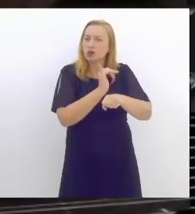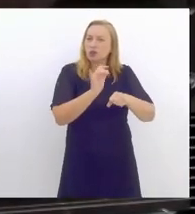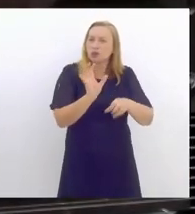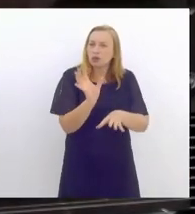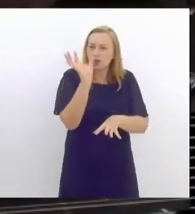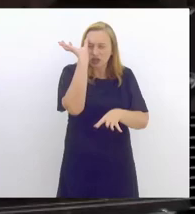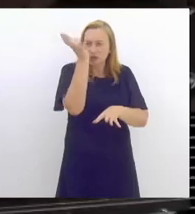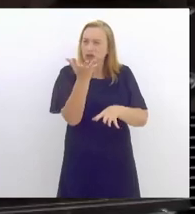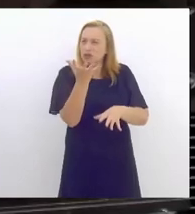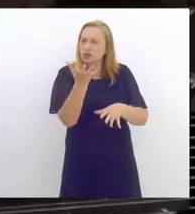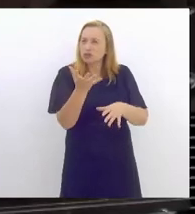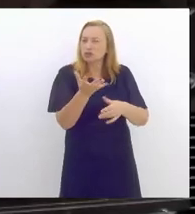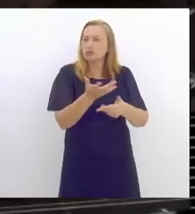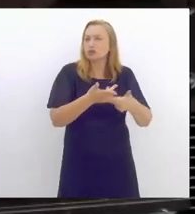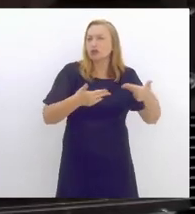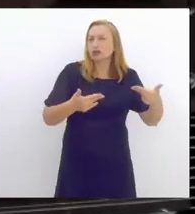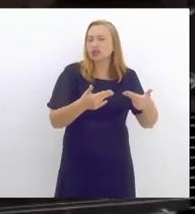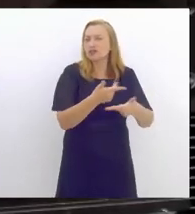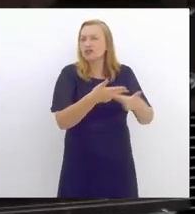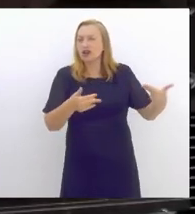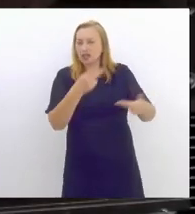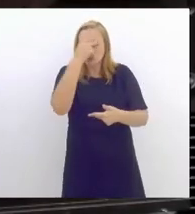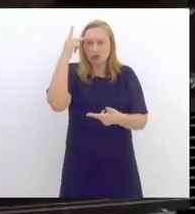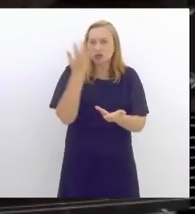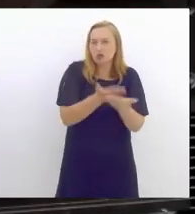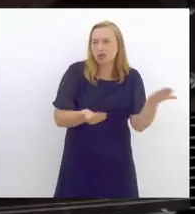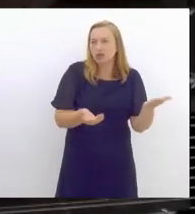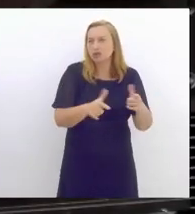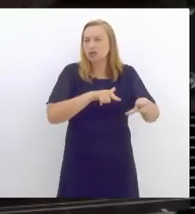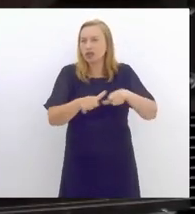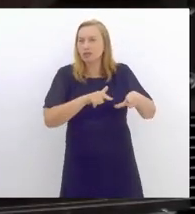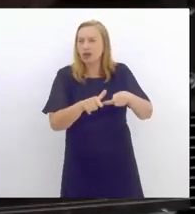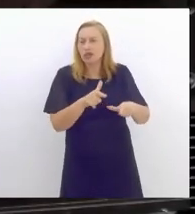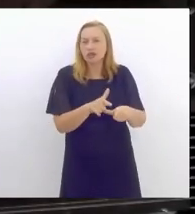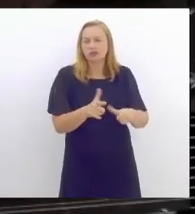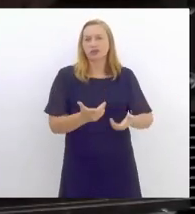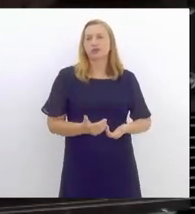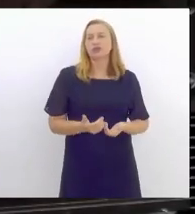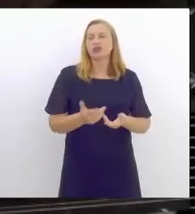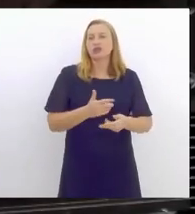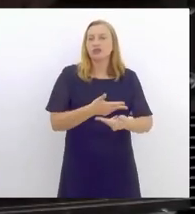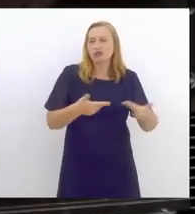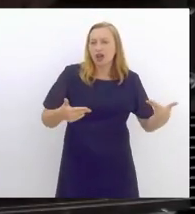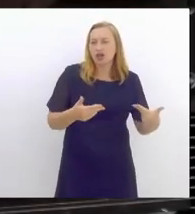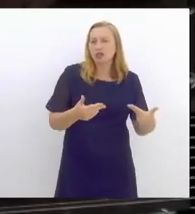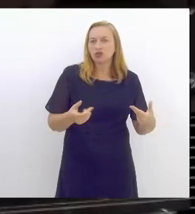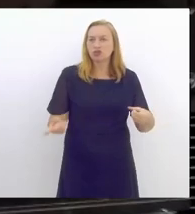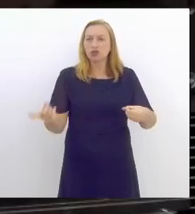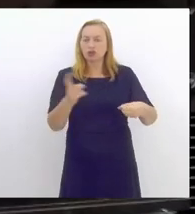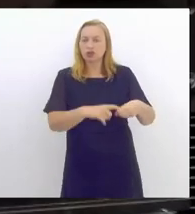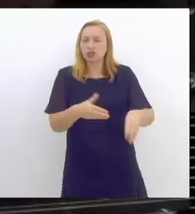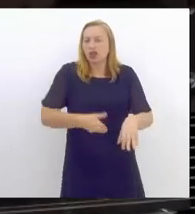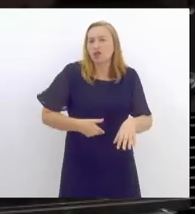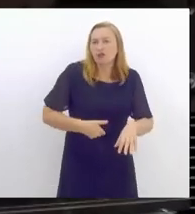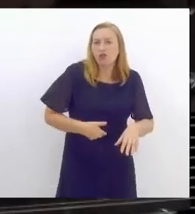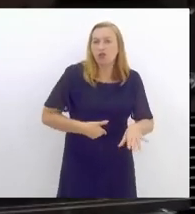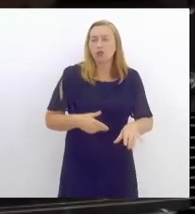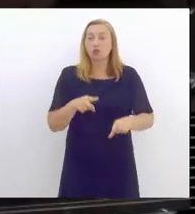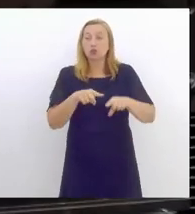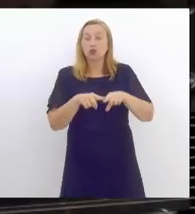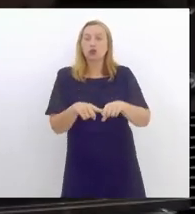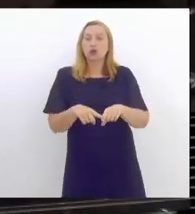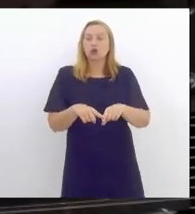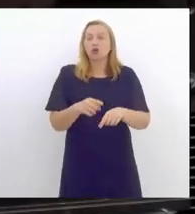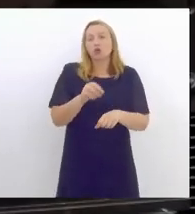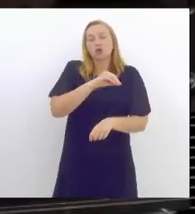milhares de desempregados, muitos de volta ao mapa da fome. Os salários dos servidores estavam na